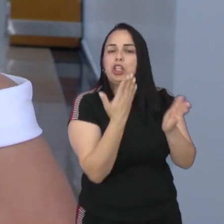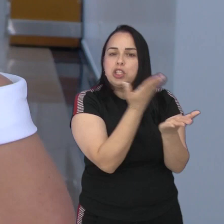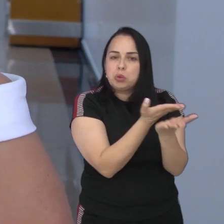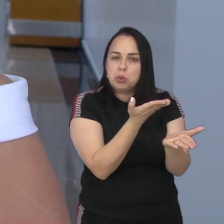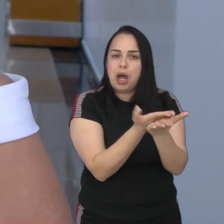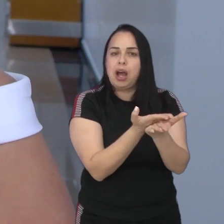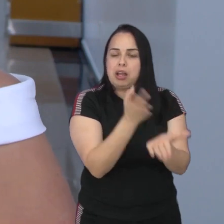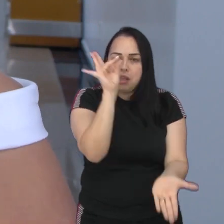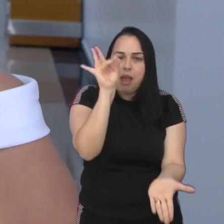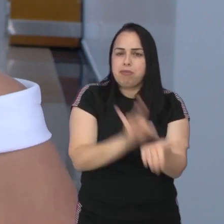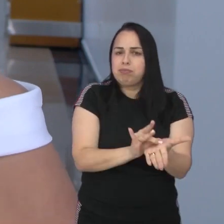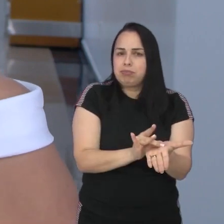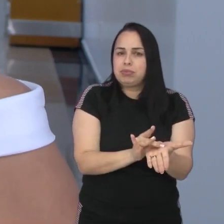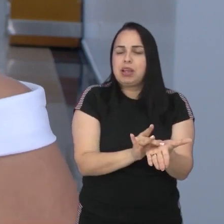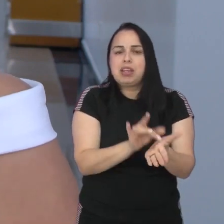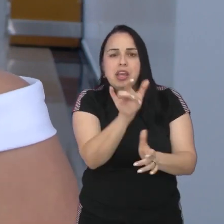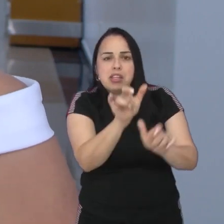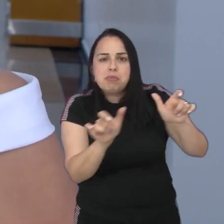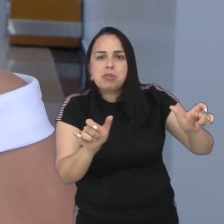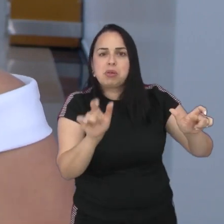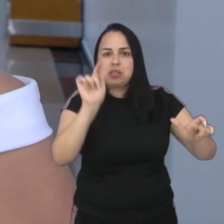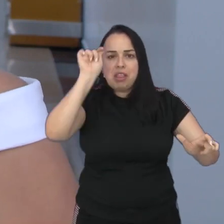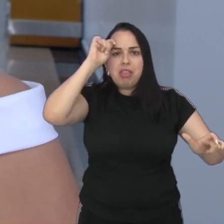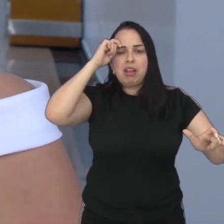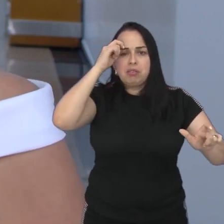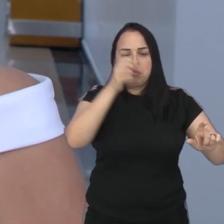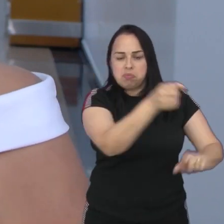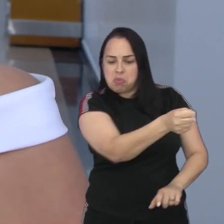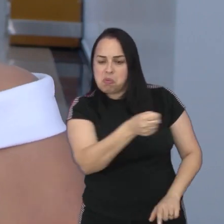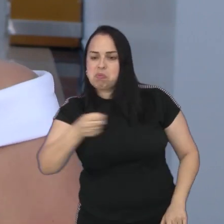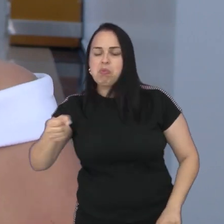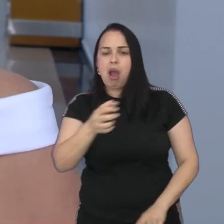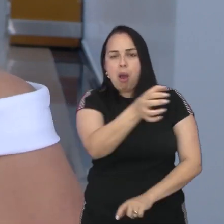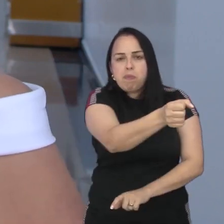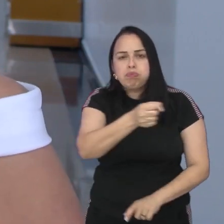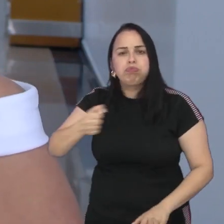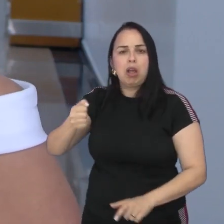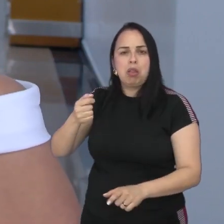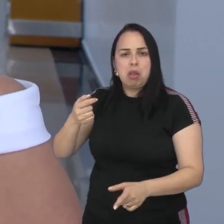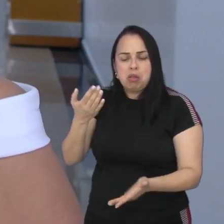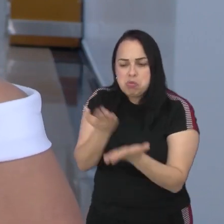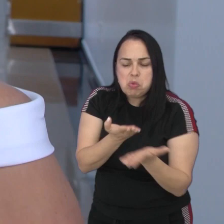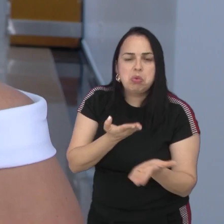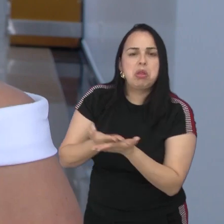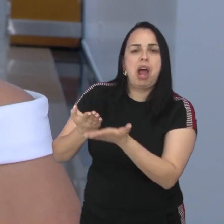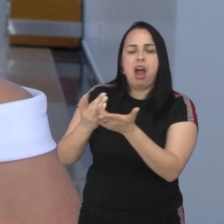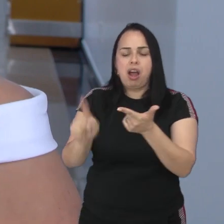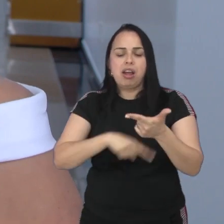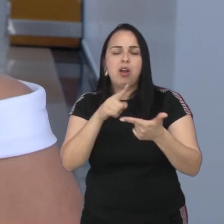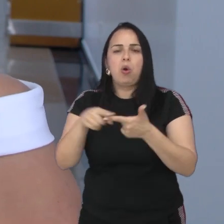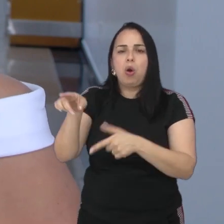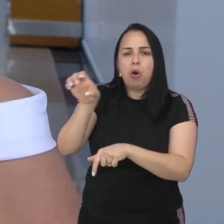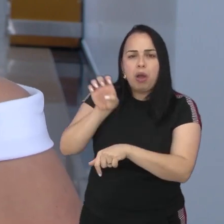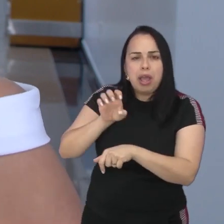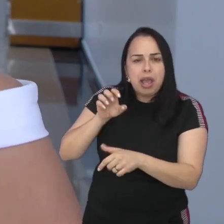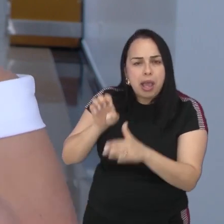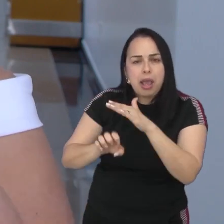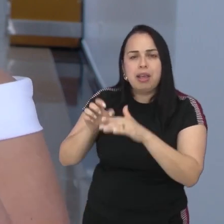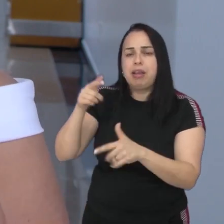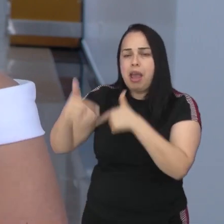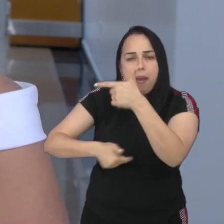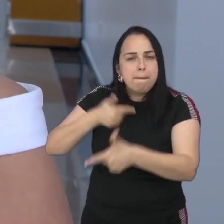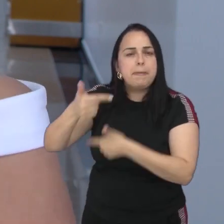uma medida concreta para que os negros tenham aí condições de estar buscando os melhores empregos,